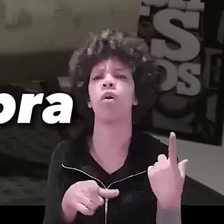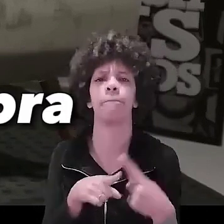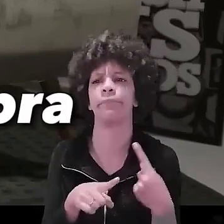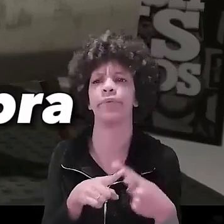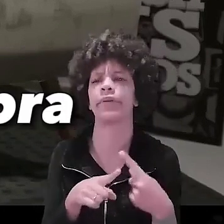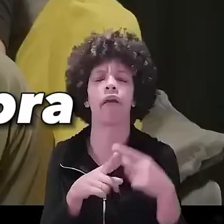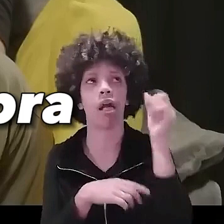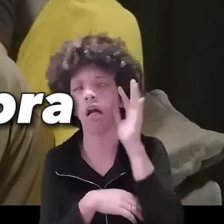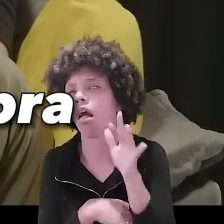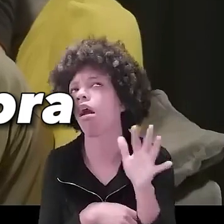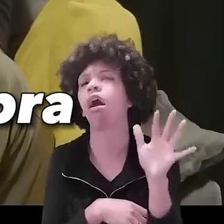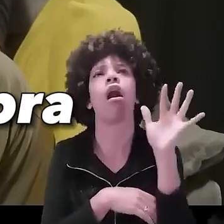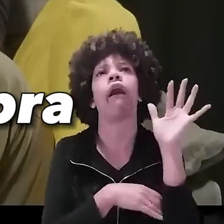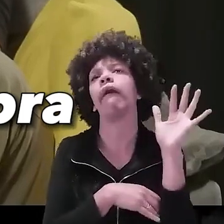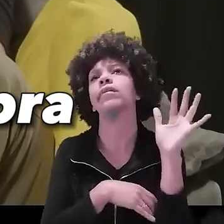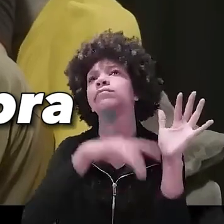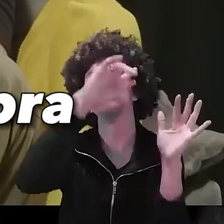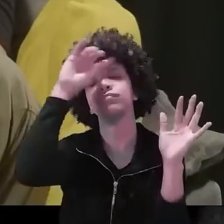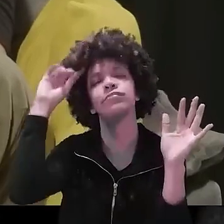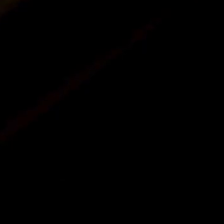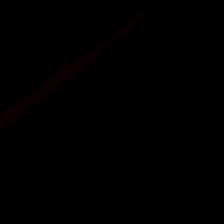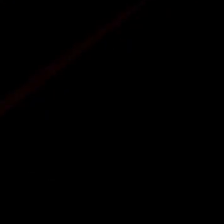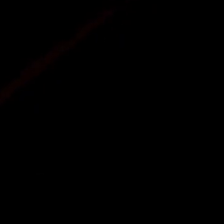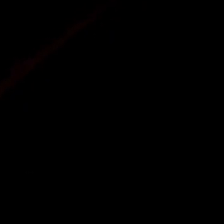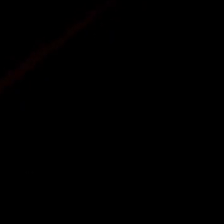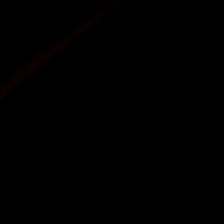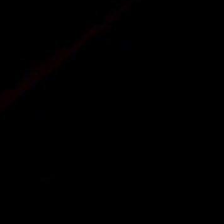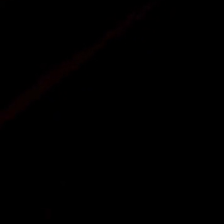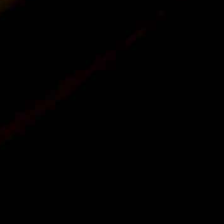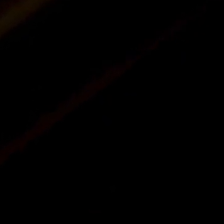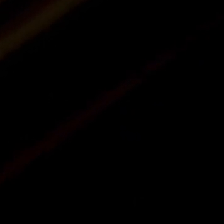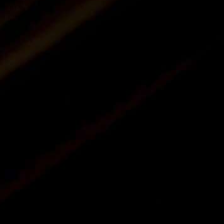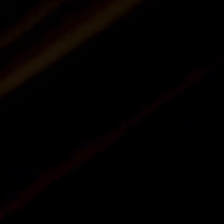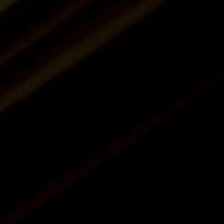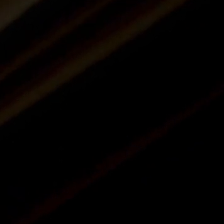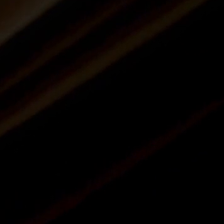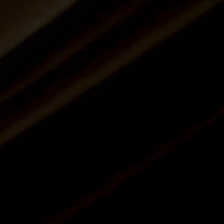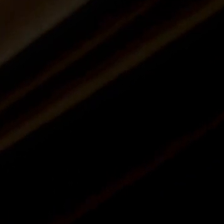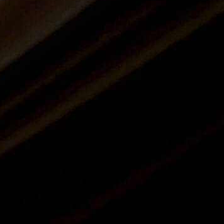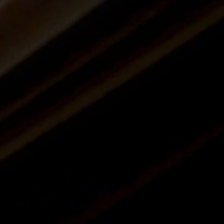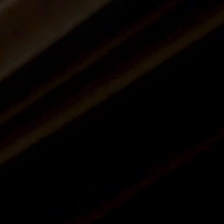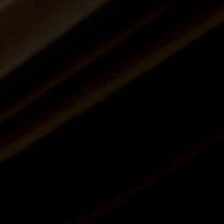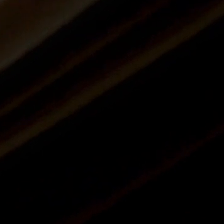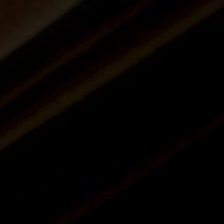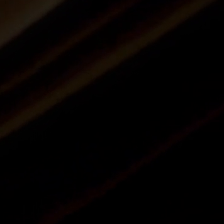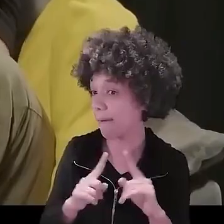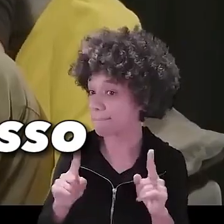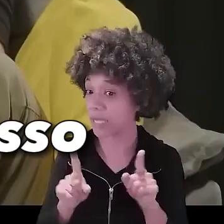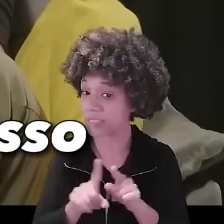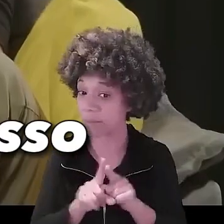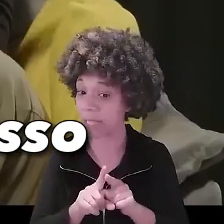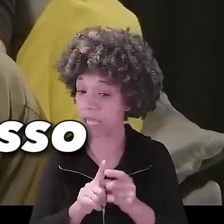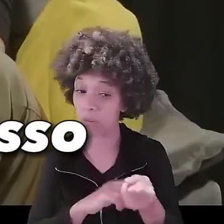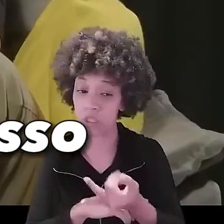boa porque ela te leva para um lugar de relaxamento, e cura doenças e tal,